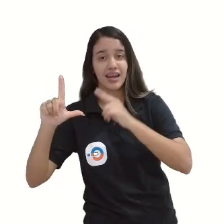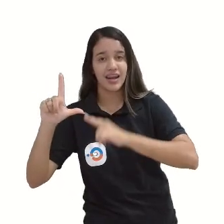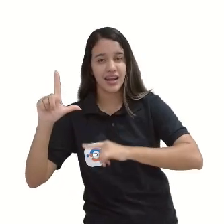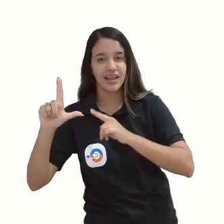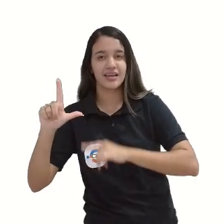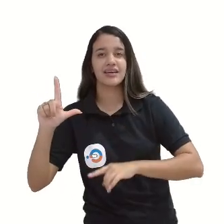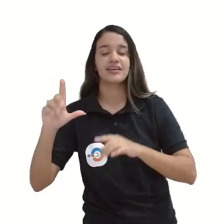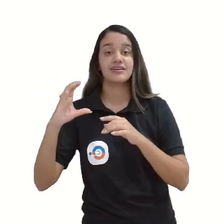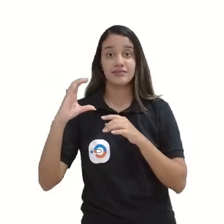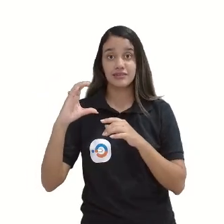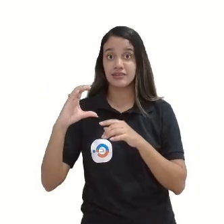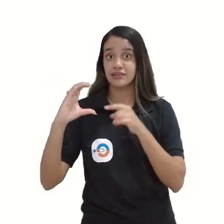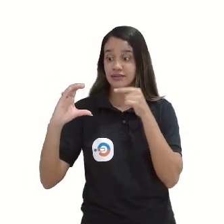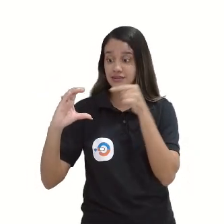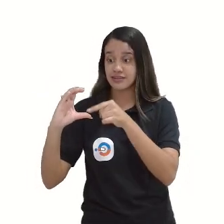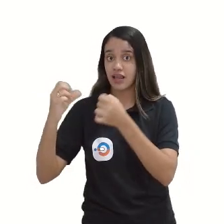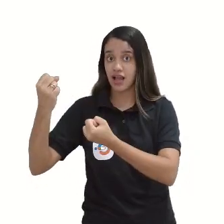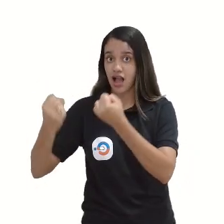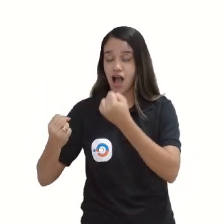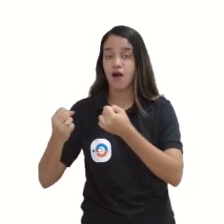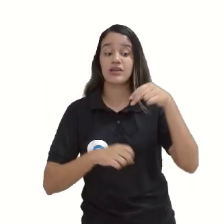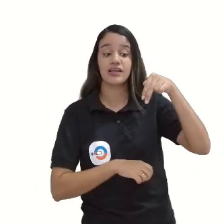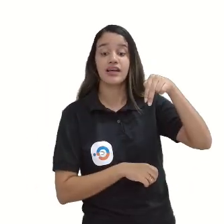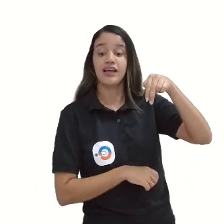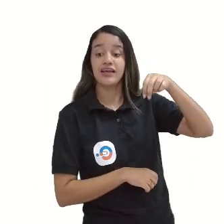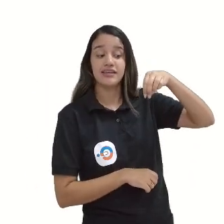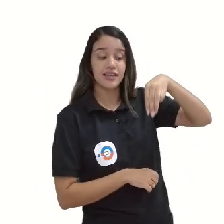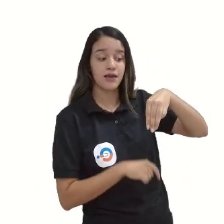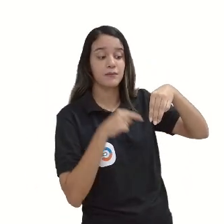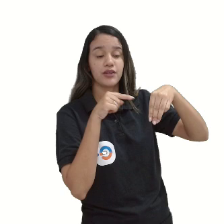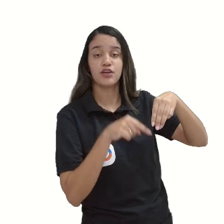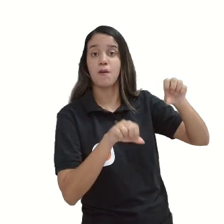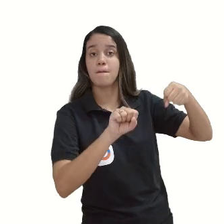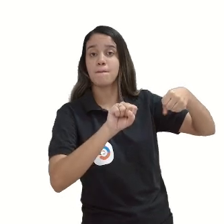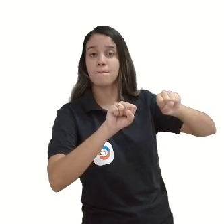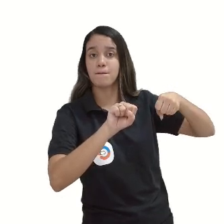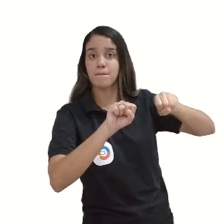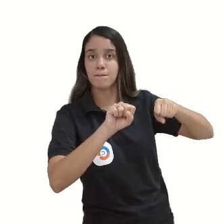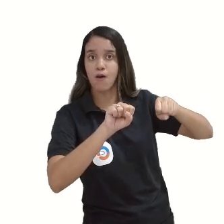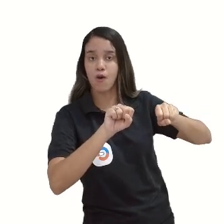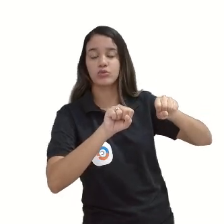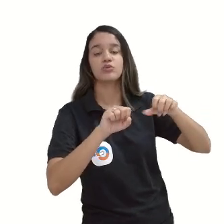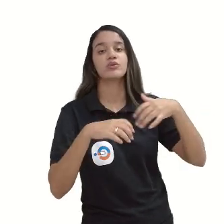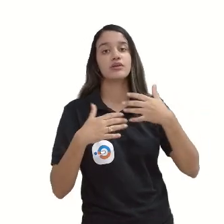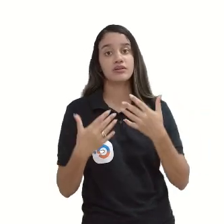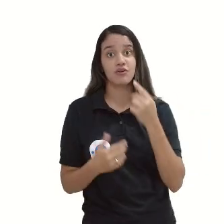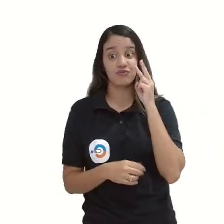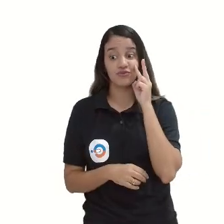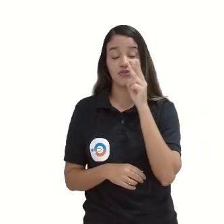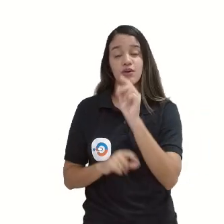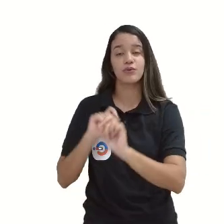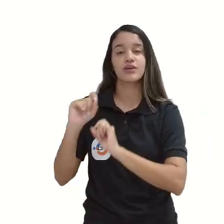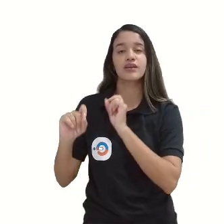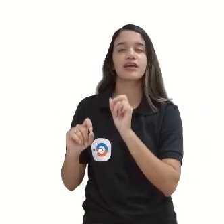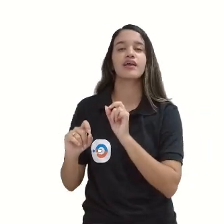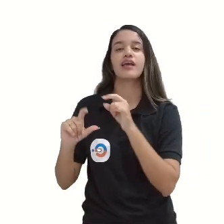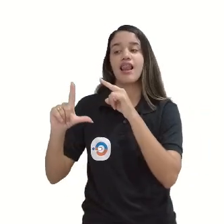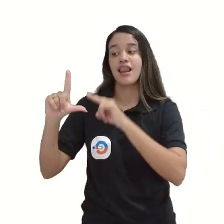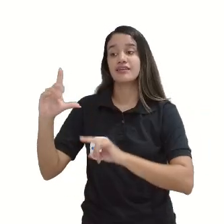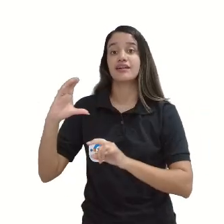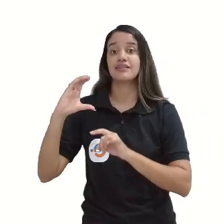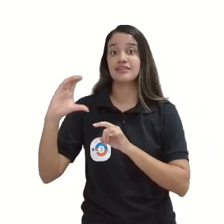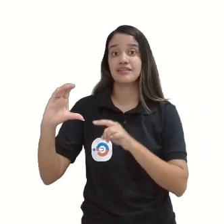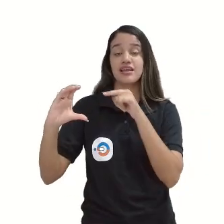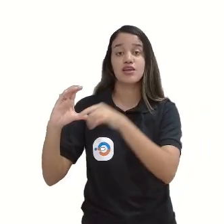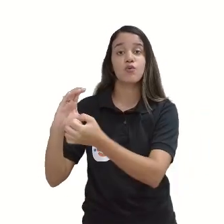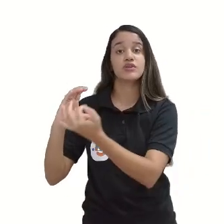a letra M. Nesse caso aí, a gente vai ter o quê? C, que é a quantidade de carros, mais M, que é a